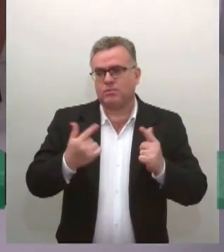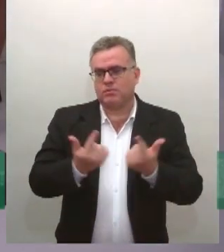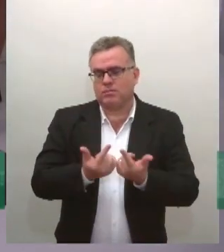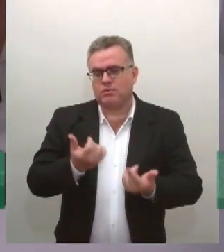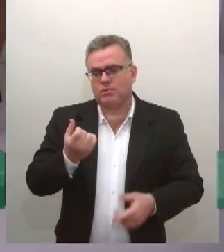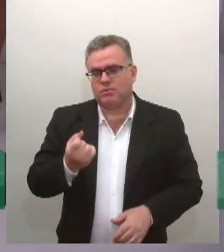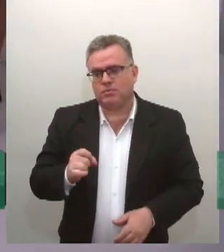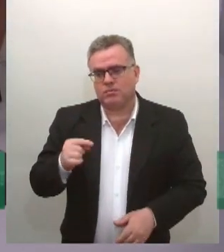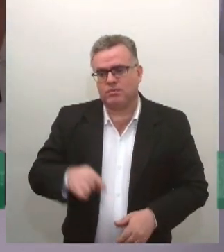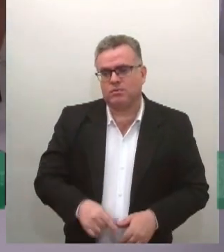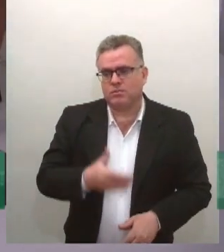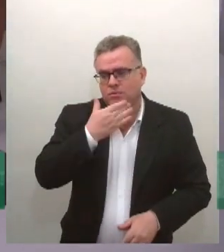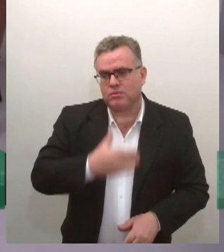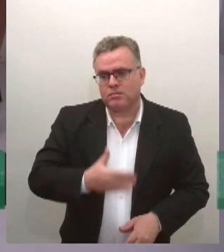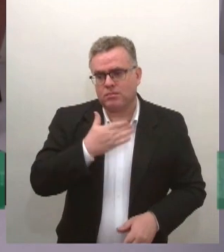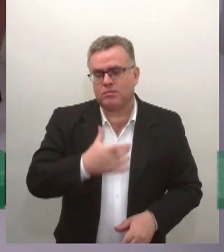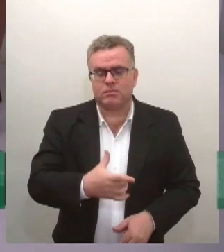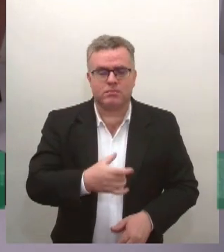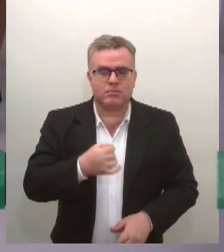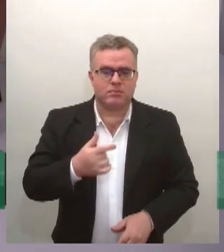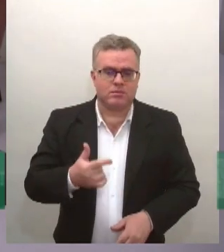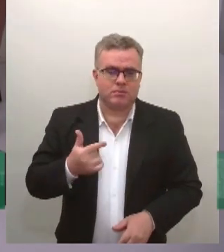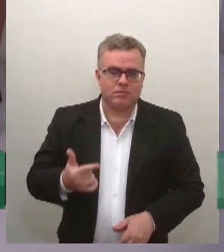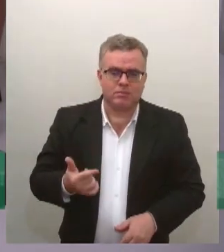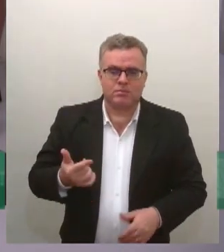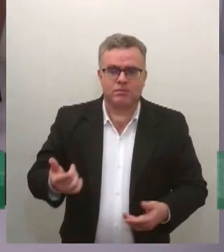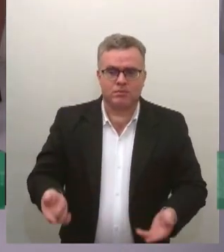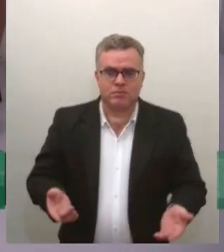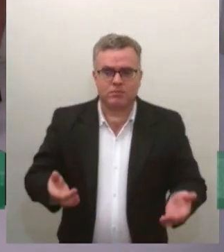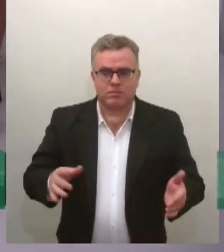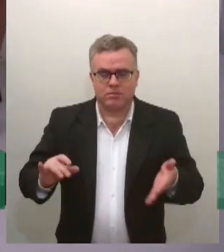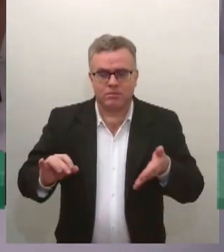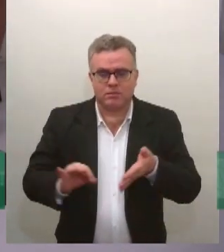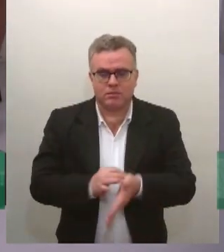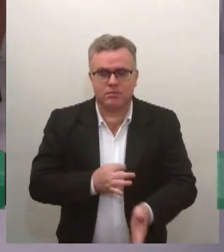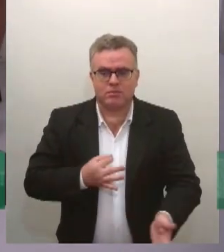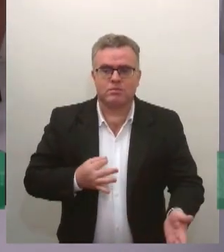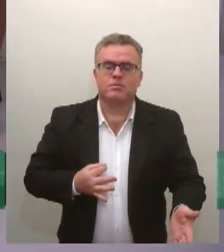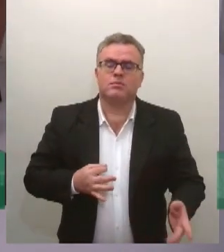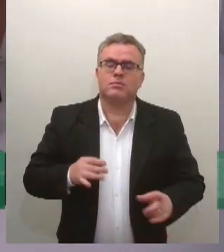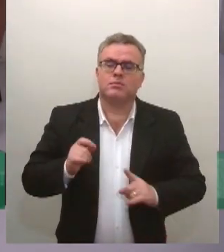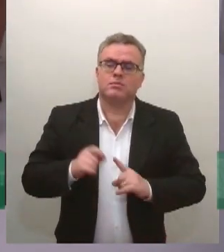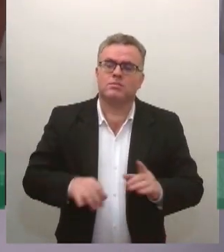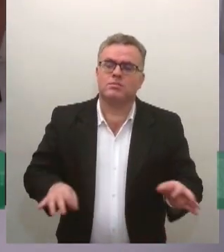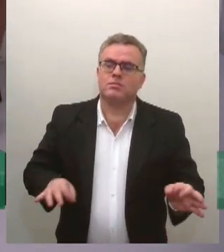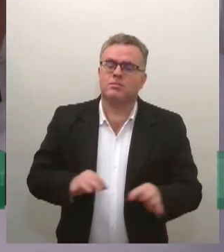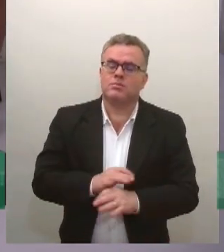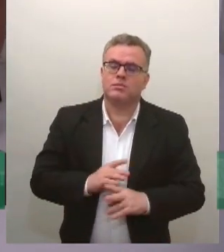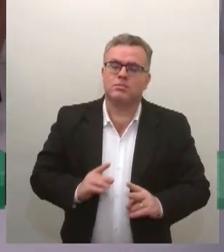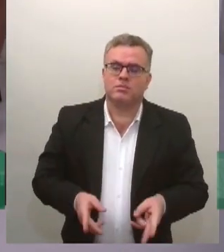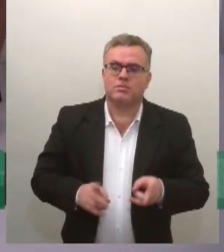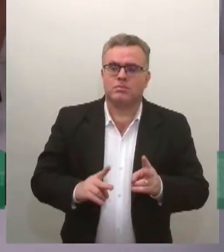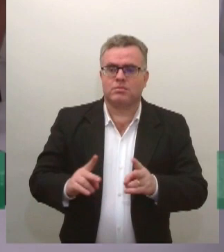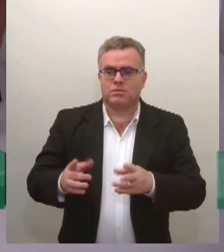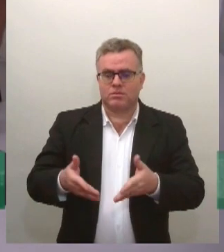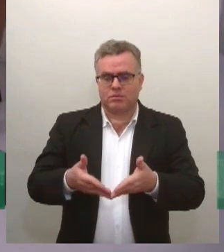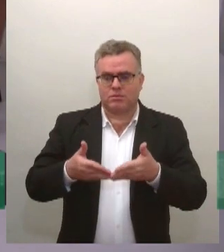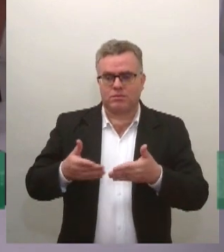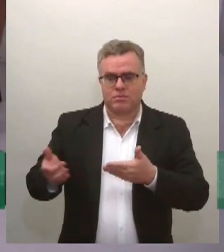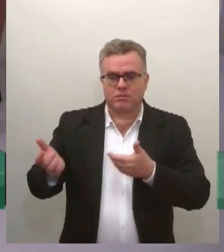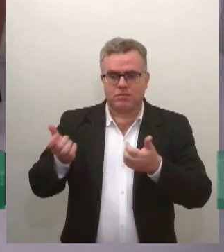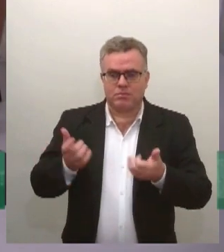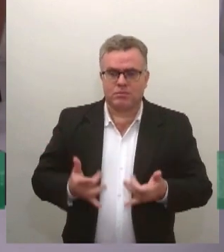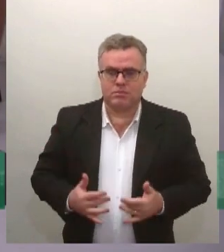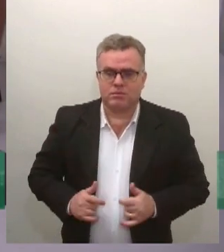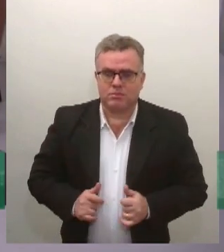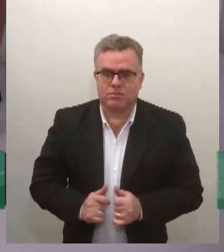dezembro de 2022, foi sancionado ali já no mesmo mês, né? E aí eu queria que você trouxesse para a gente como é que está o